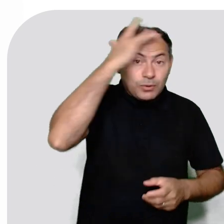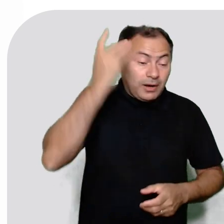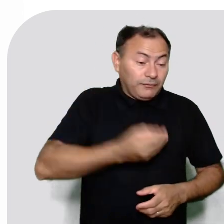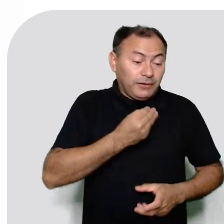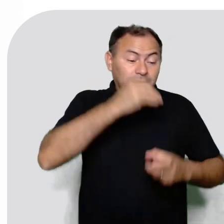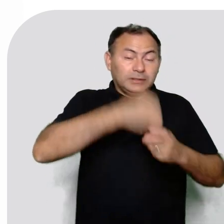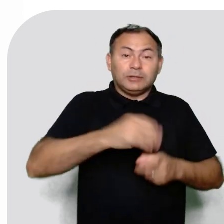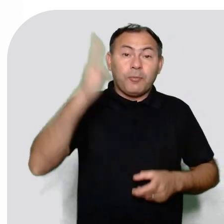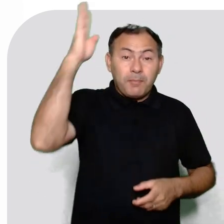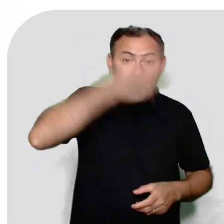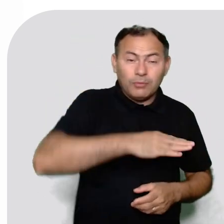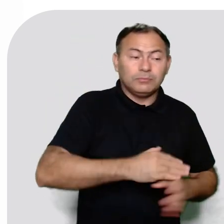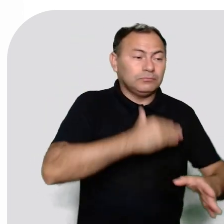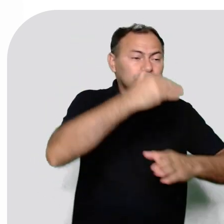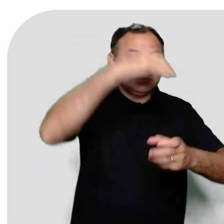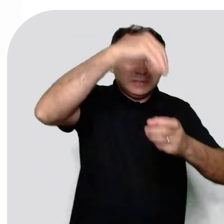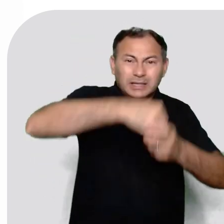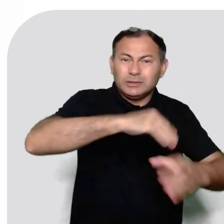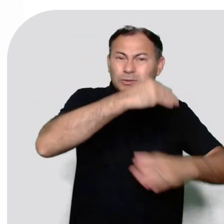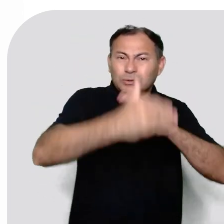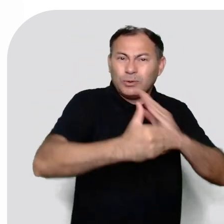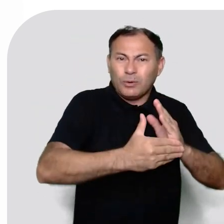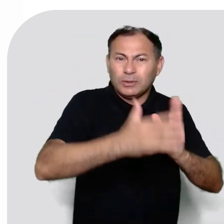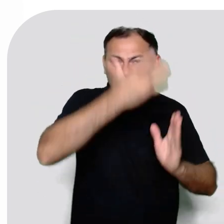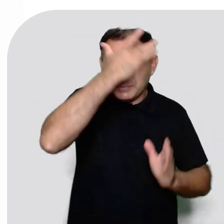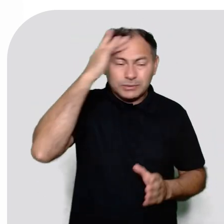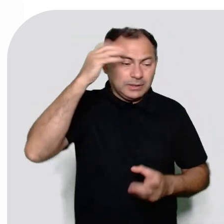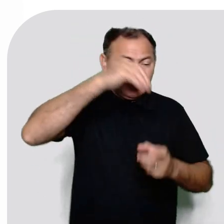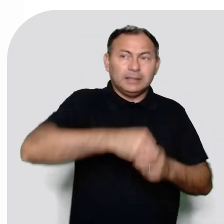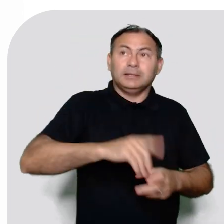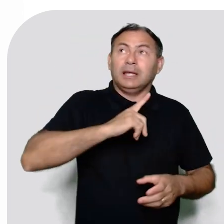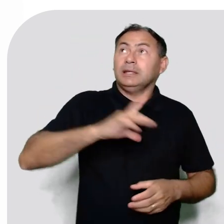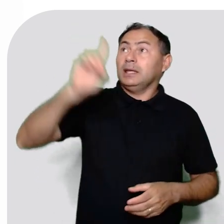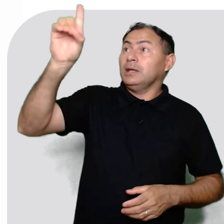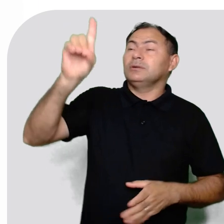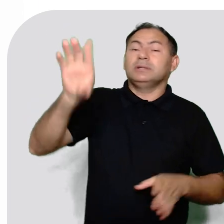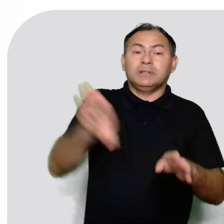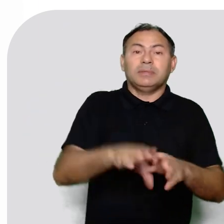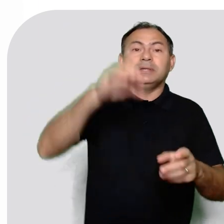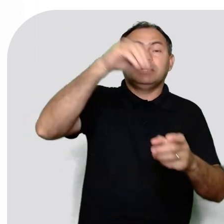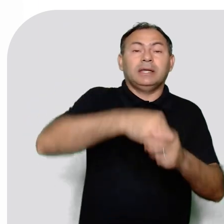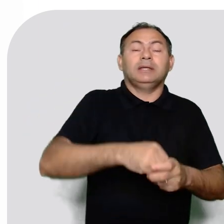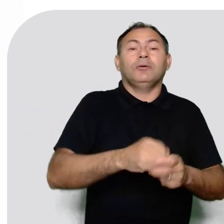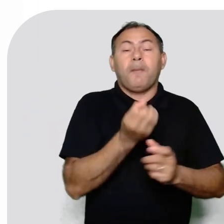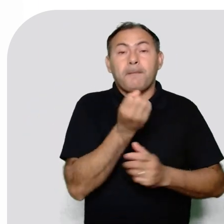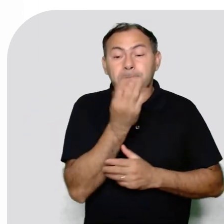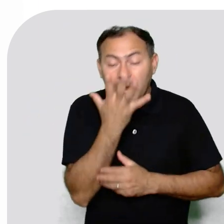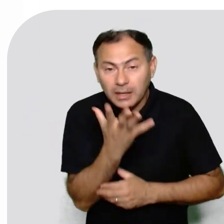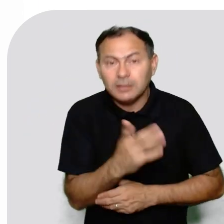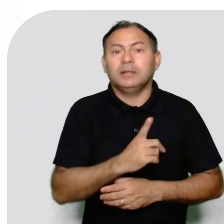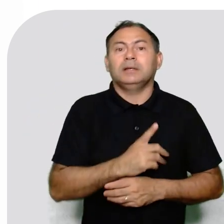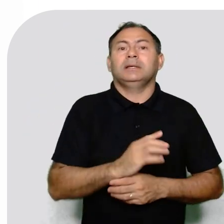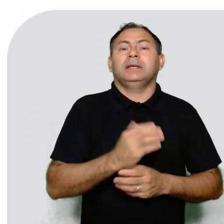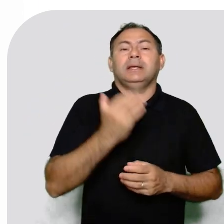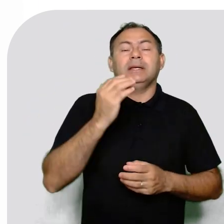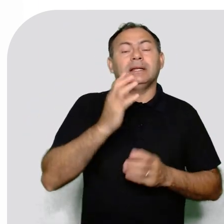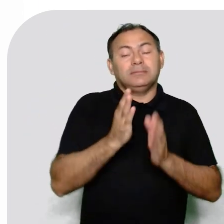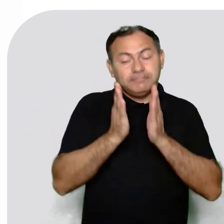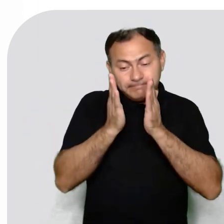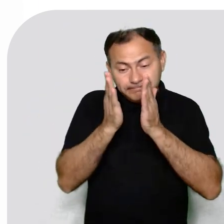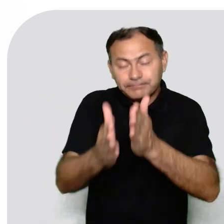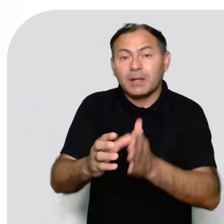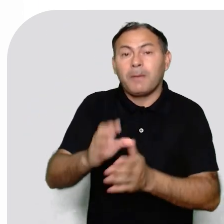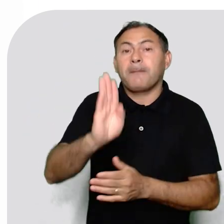no interior de todo homem, habita Deus e habita o bem. Ele tende para o